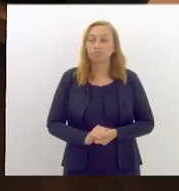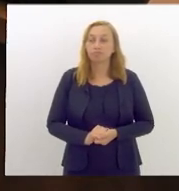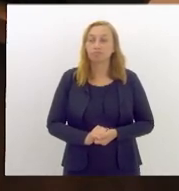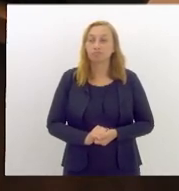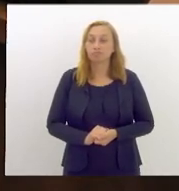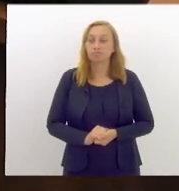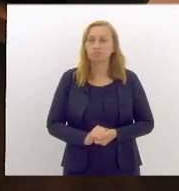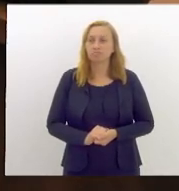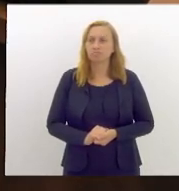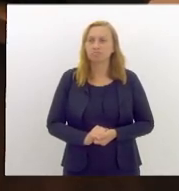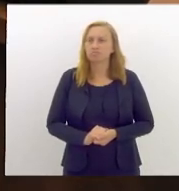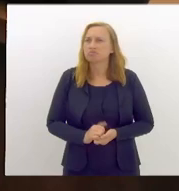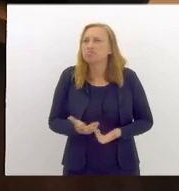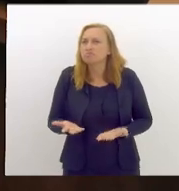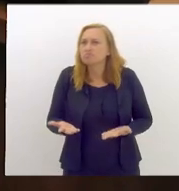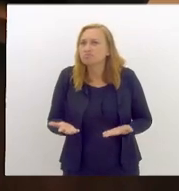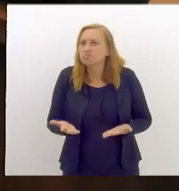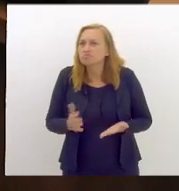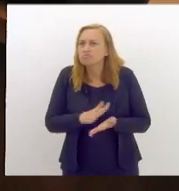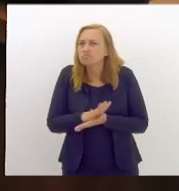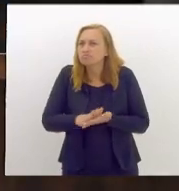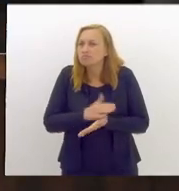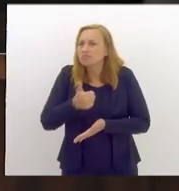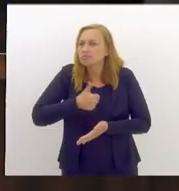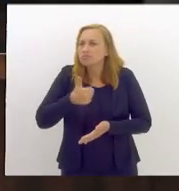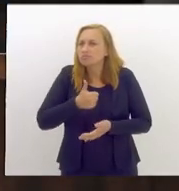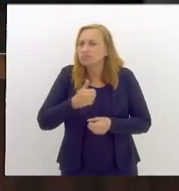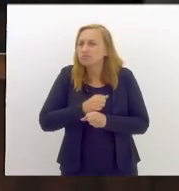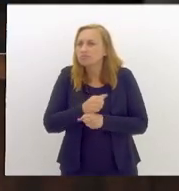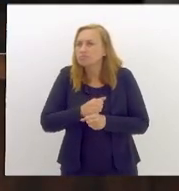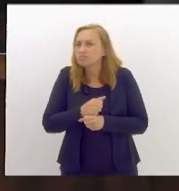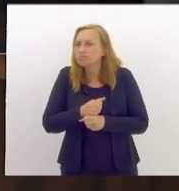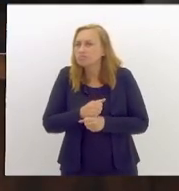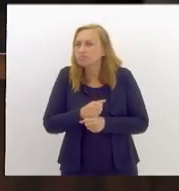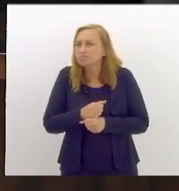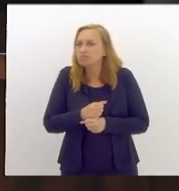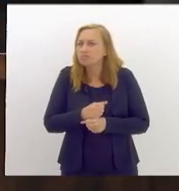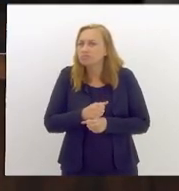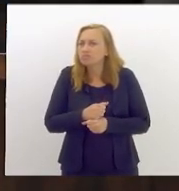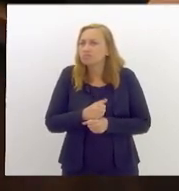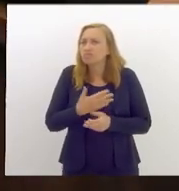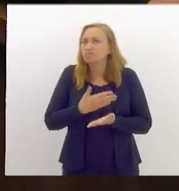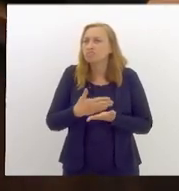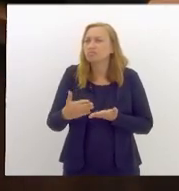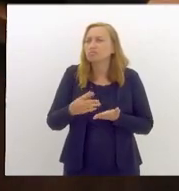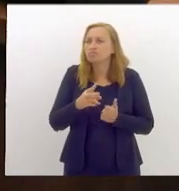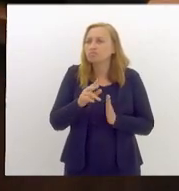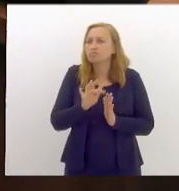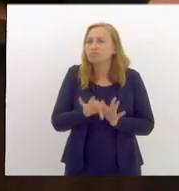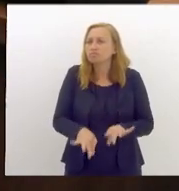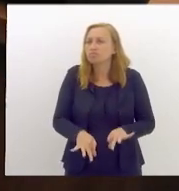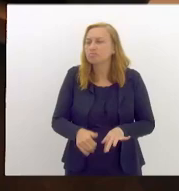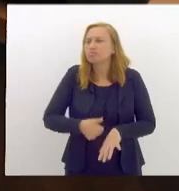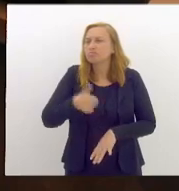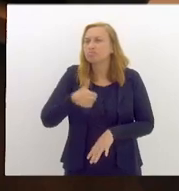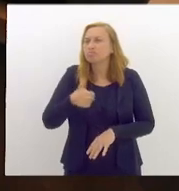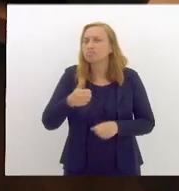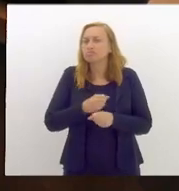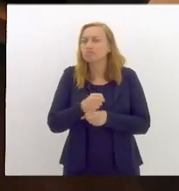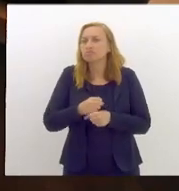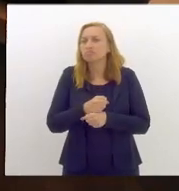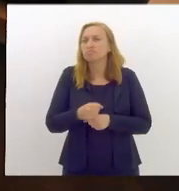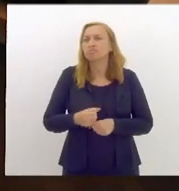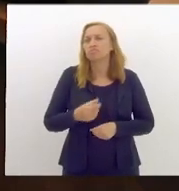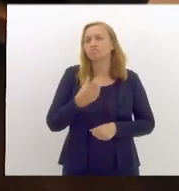Não entendi não tem não tenho nada no primeiro ano 23 do final mas eu no primeiro ano